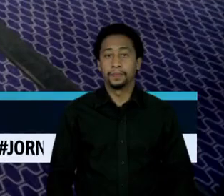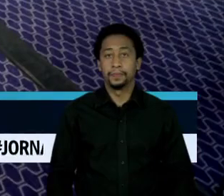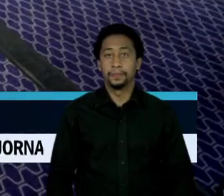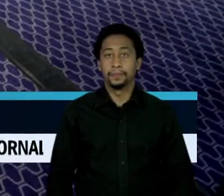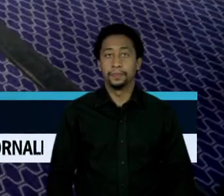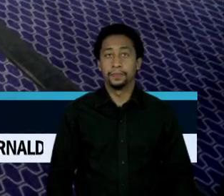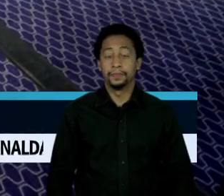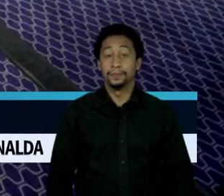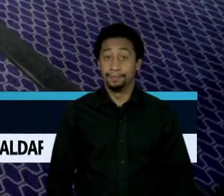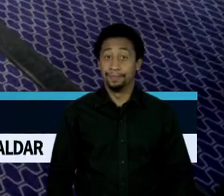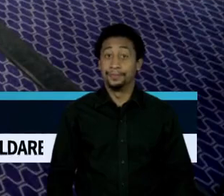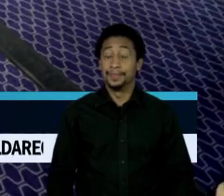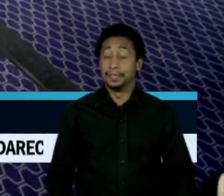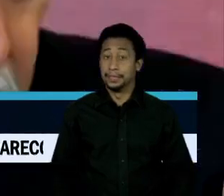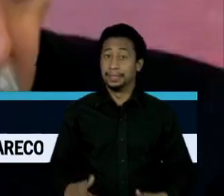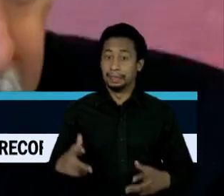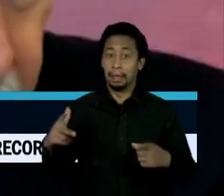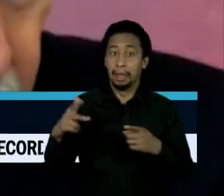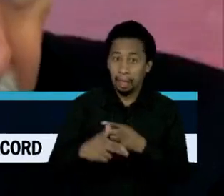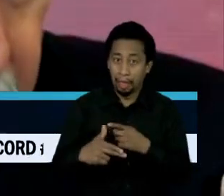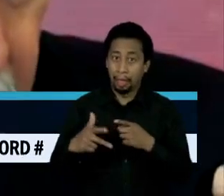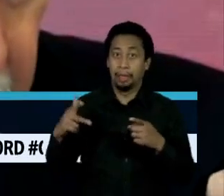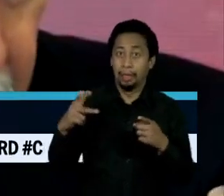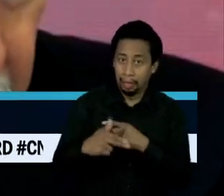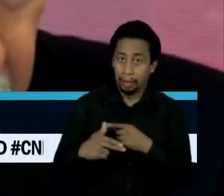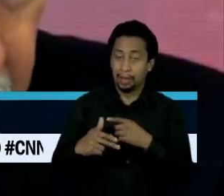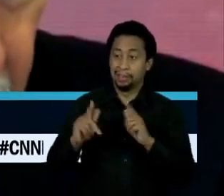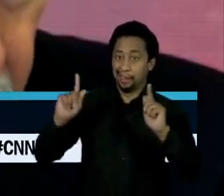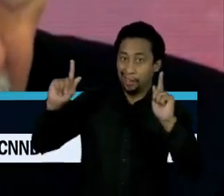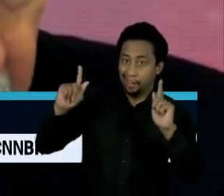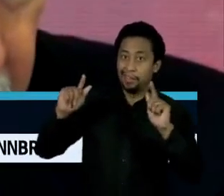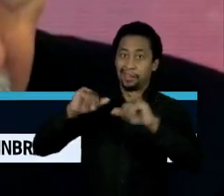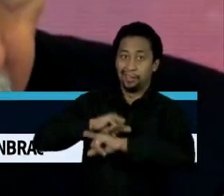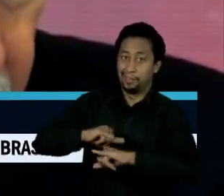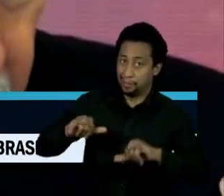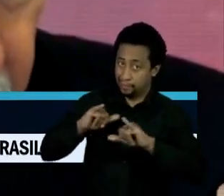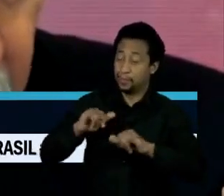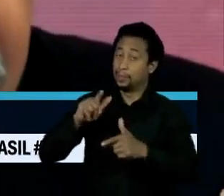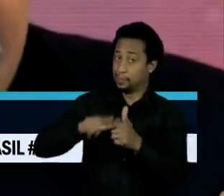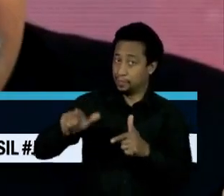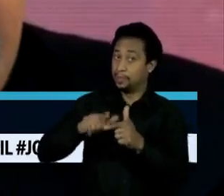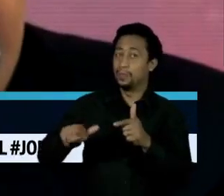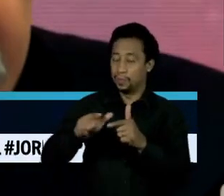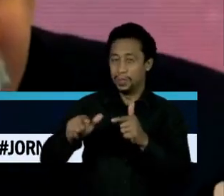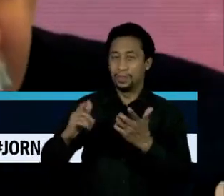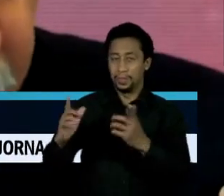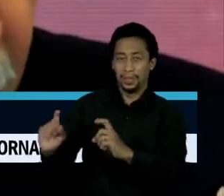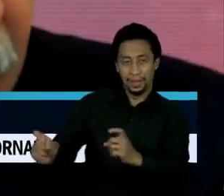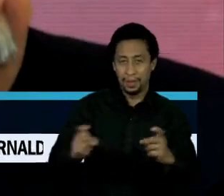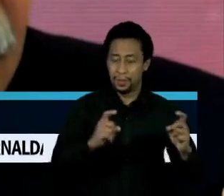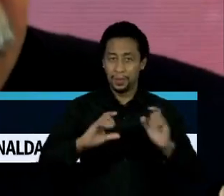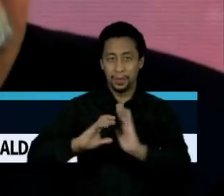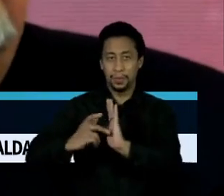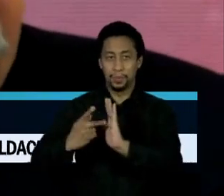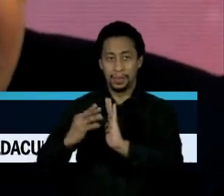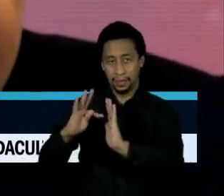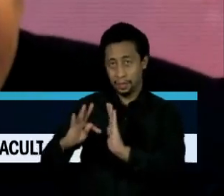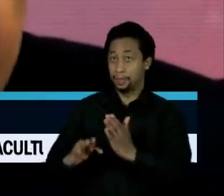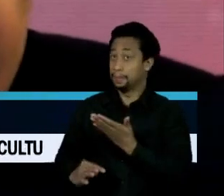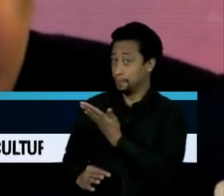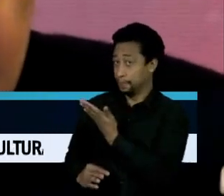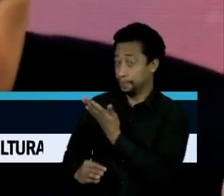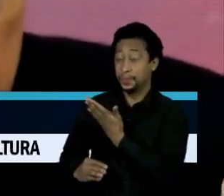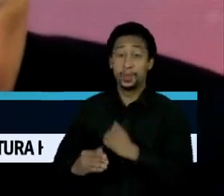As interrupções marcaram o evento petista. Durante a exposição de Aloysio Mercadante, o vereador paulistano Eduardo